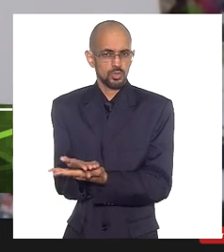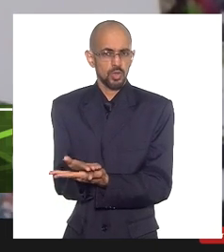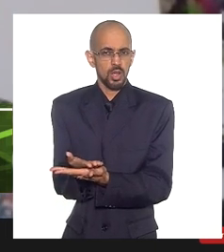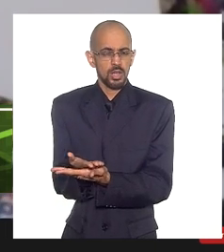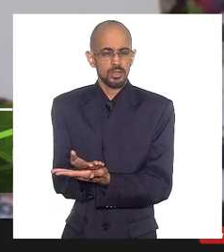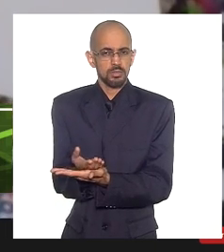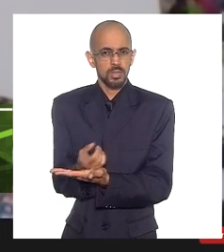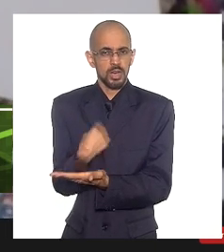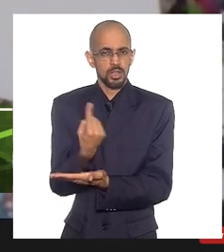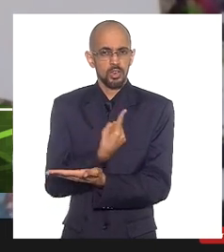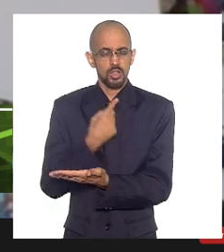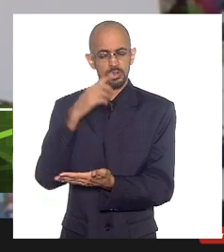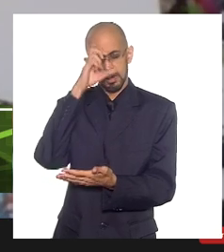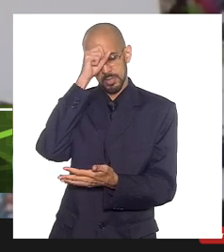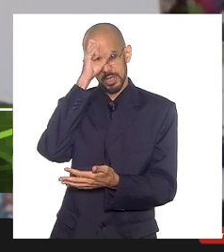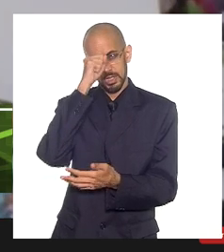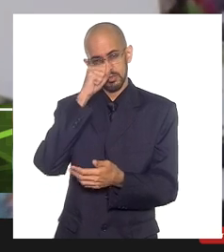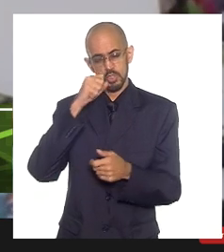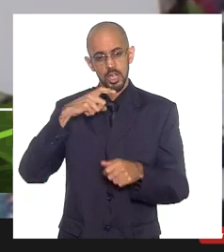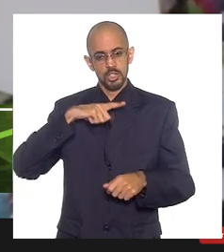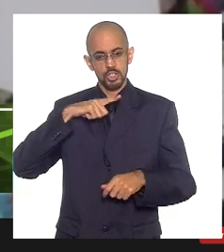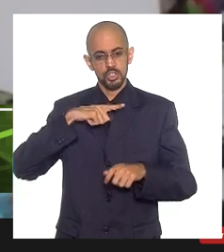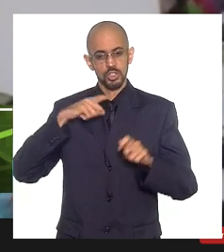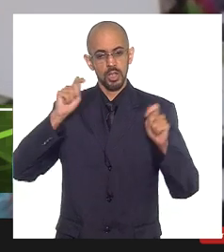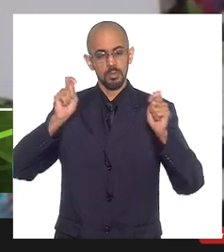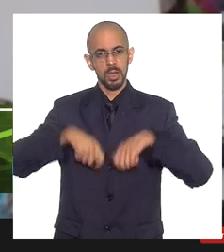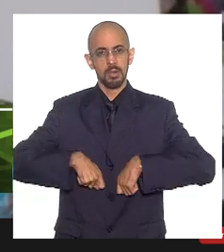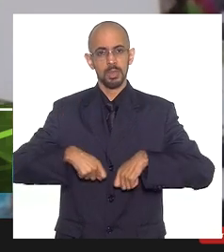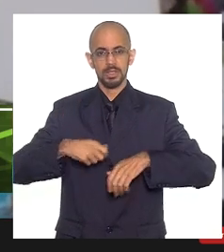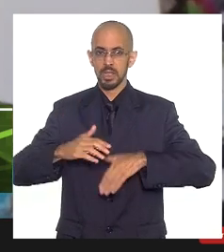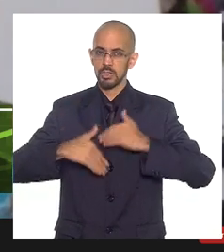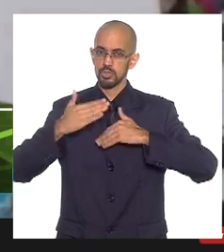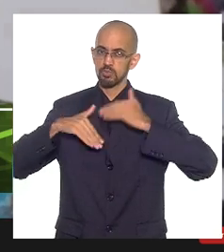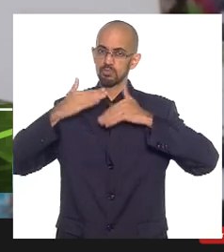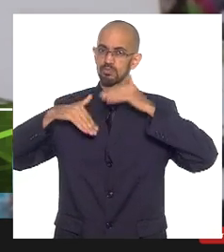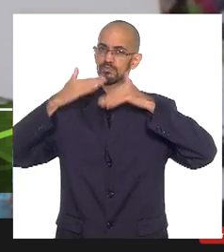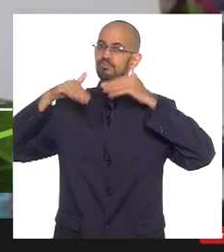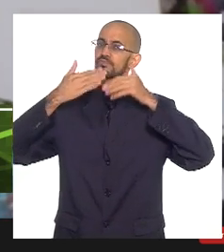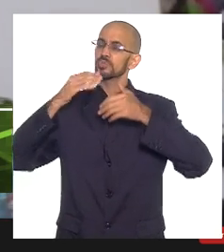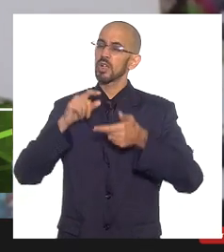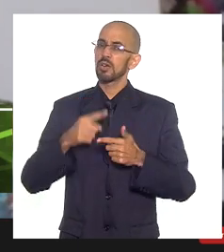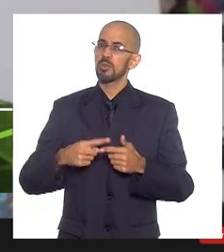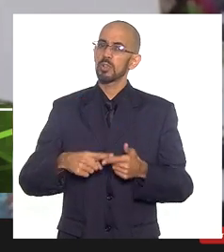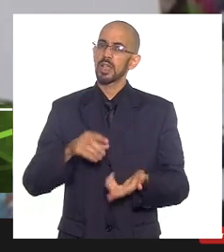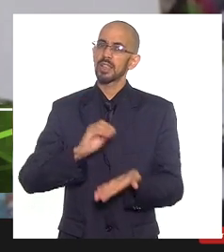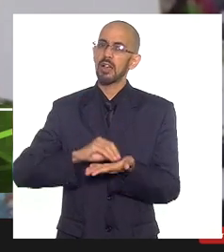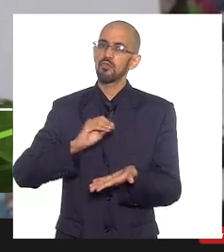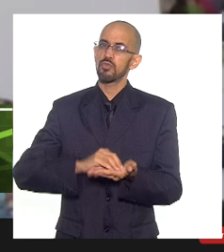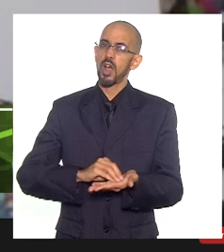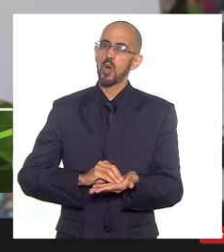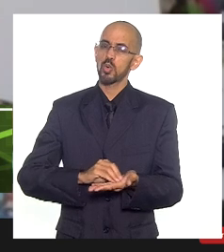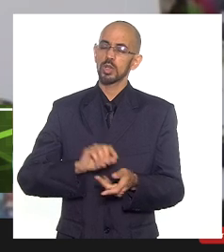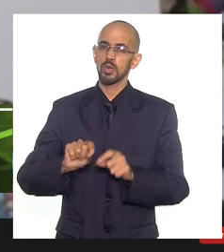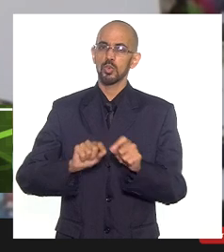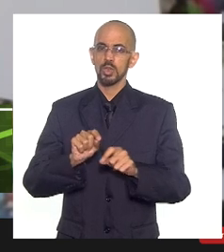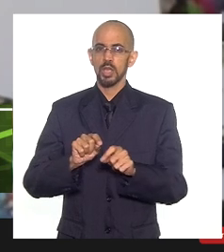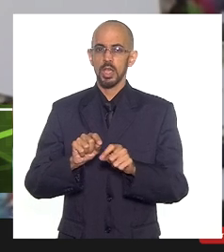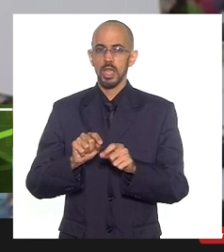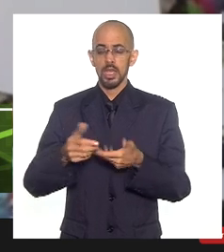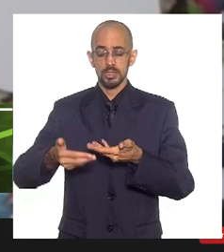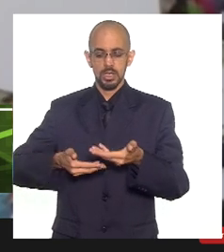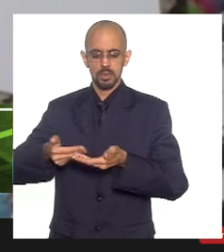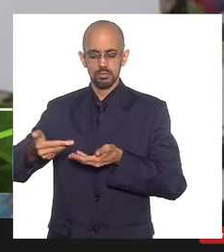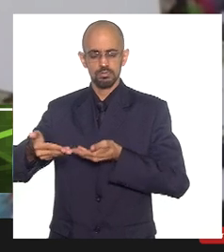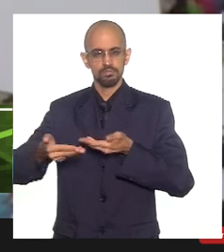que a gente tem um enorme potencial e que ainda está muito pouco explorado de articulação entre universidades e as